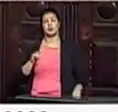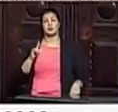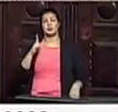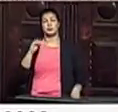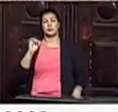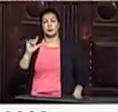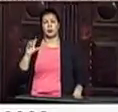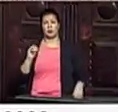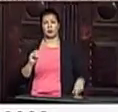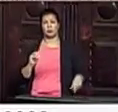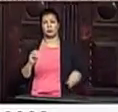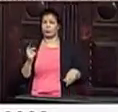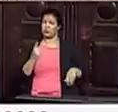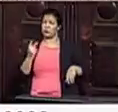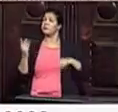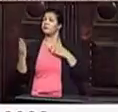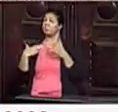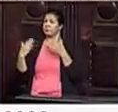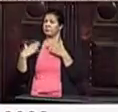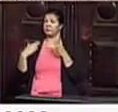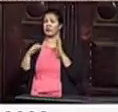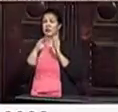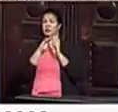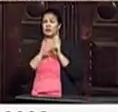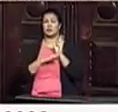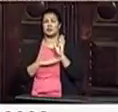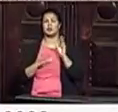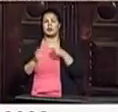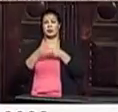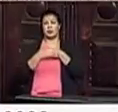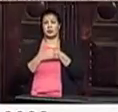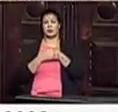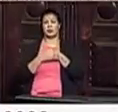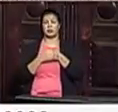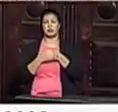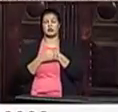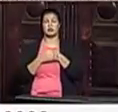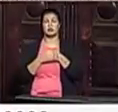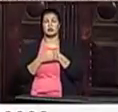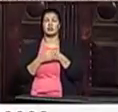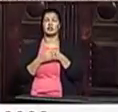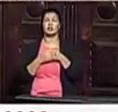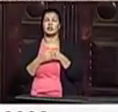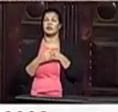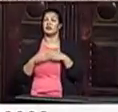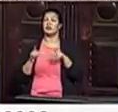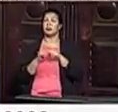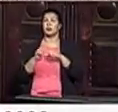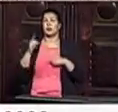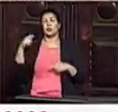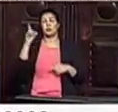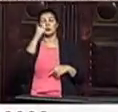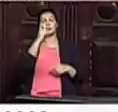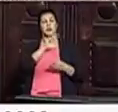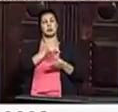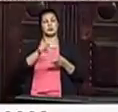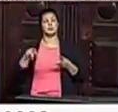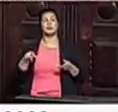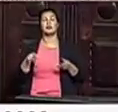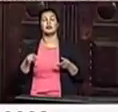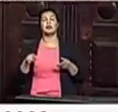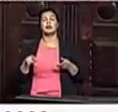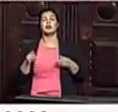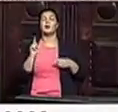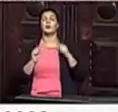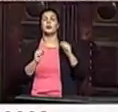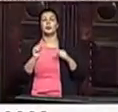absoluta excrescência. Como foi colocado aqui pelo deputado Waldeck, deputado Gilberto Palmares e por você,